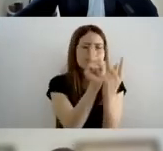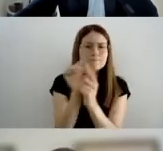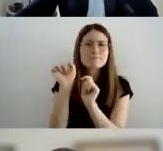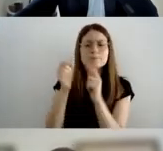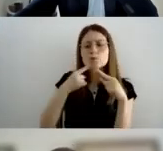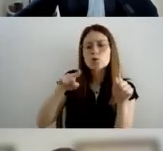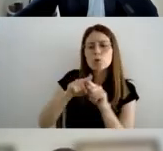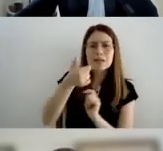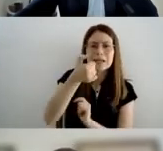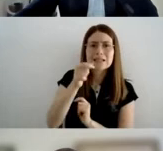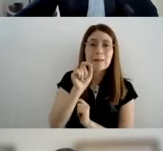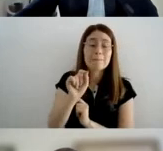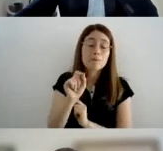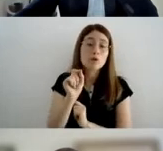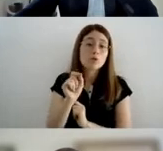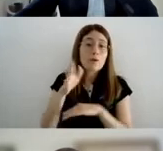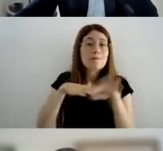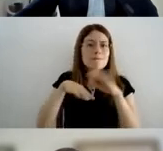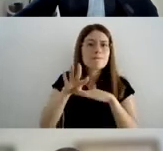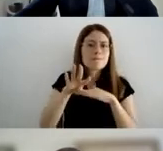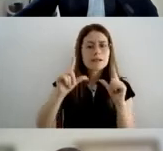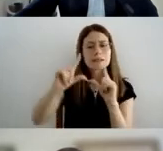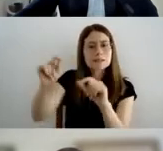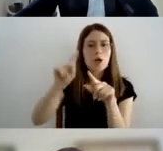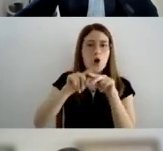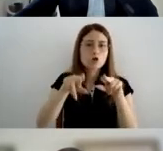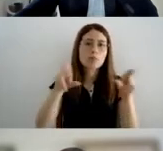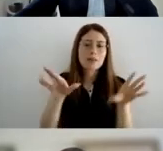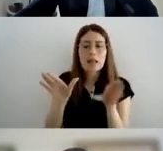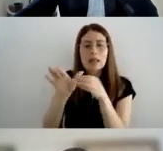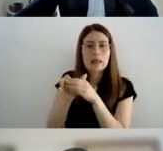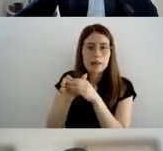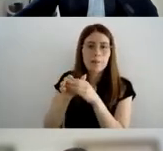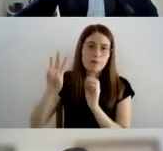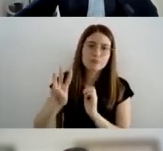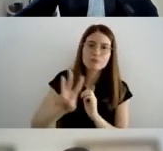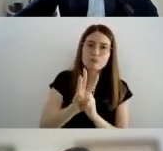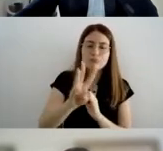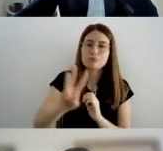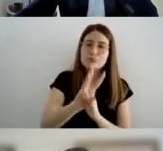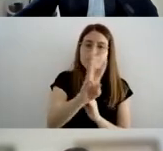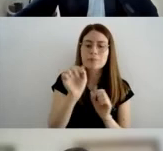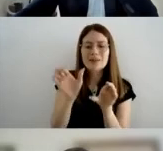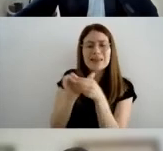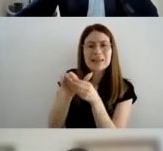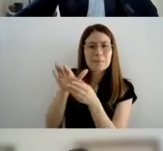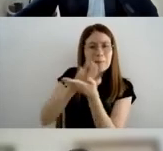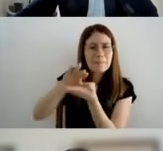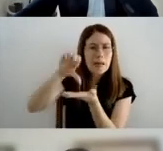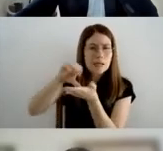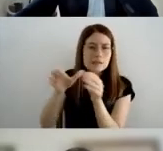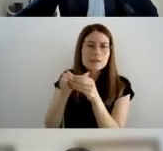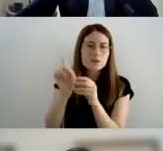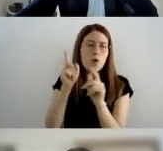de 15 minutos que se fazem saindo do hospital com as equipas nucleares para resolver um problema